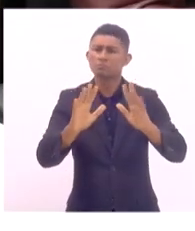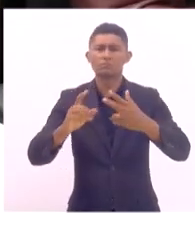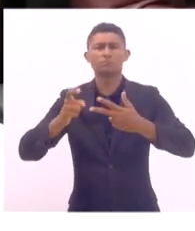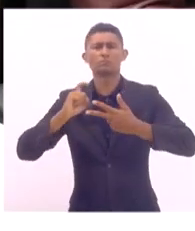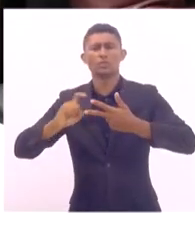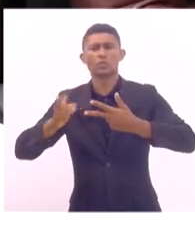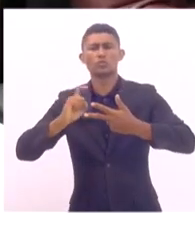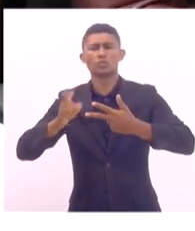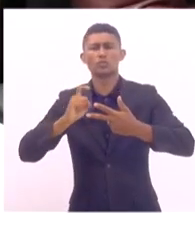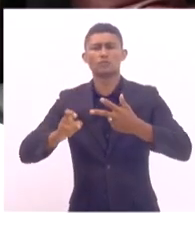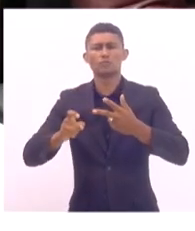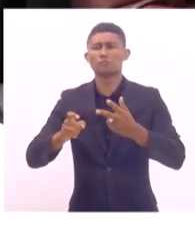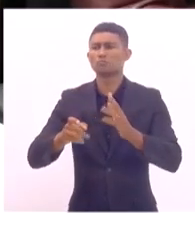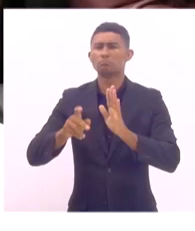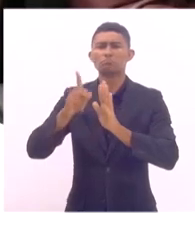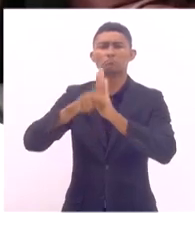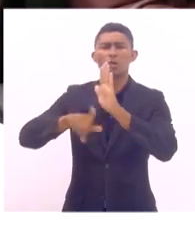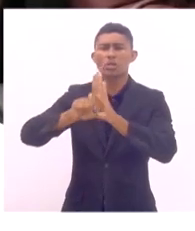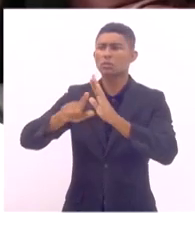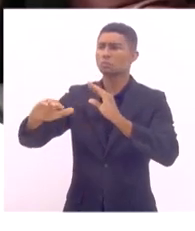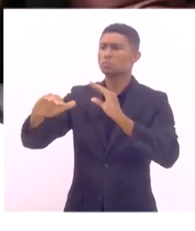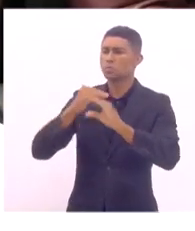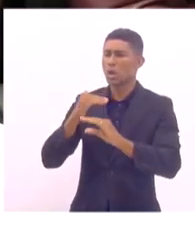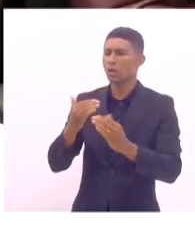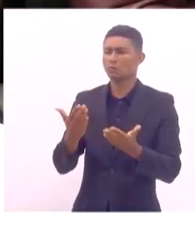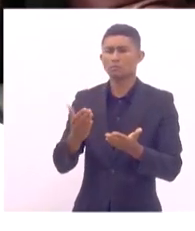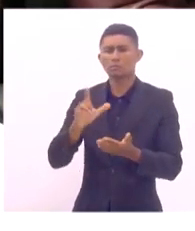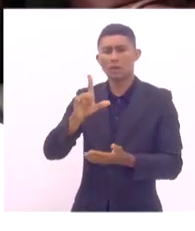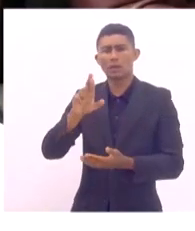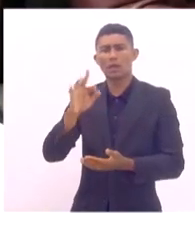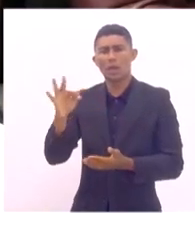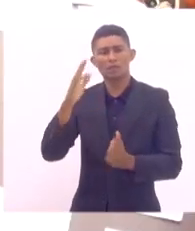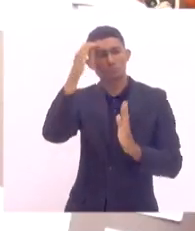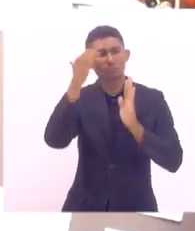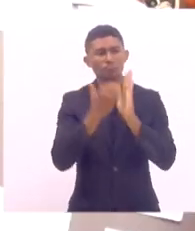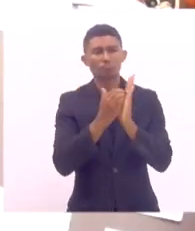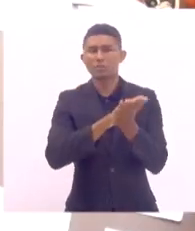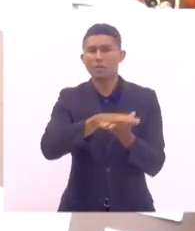sem cumprimento de LRF há anos, não é de hoje.